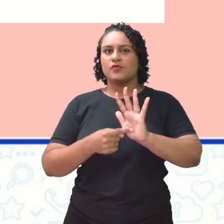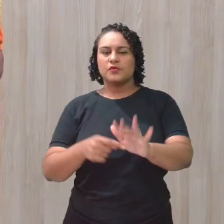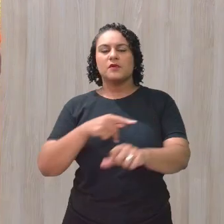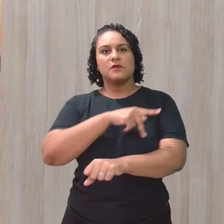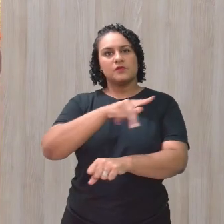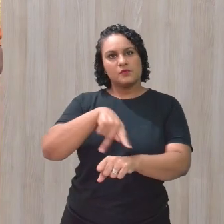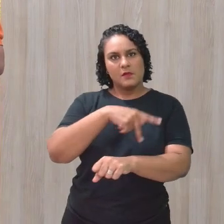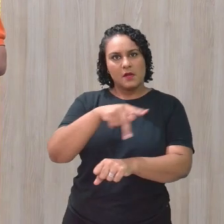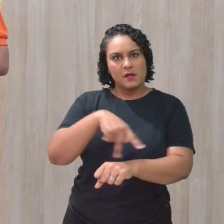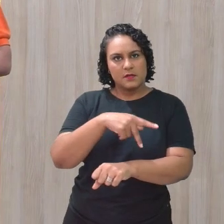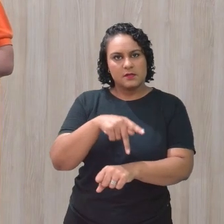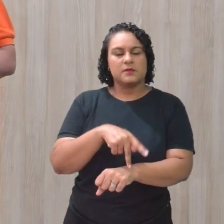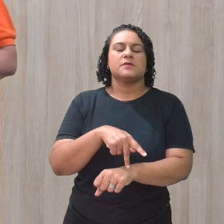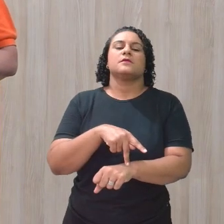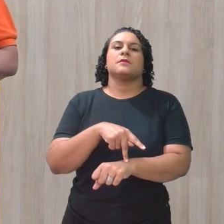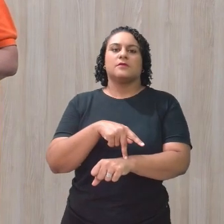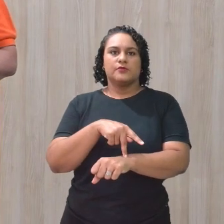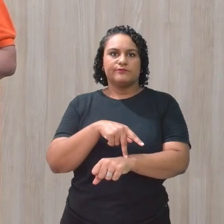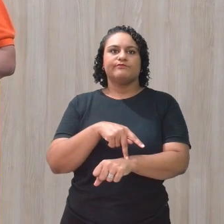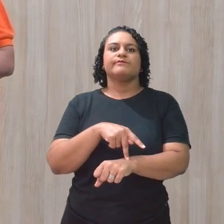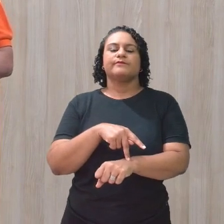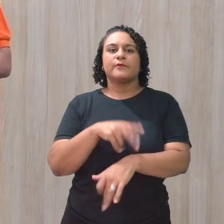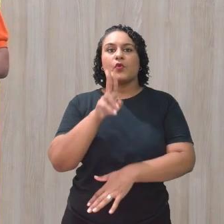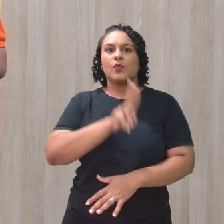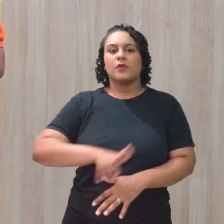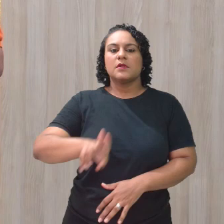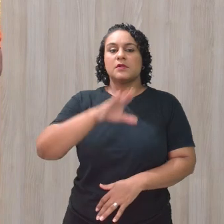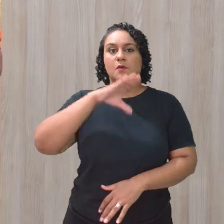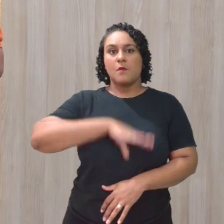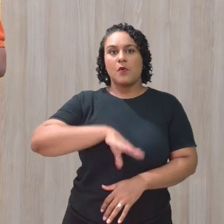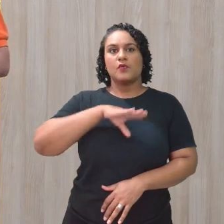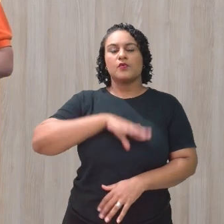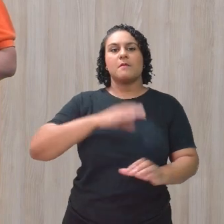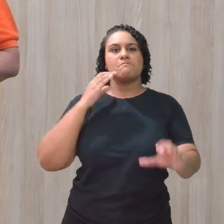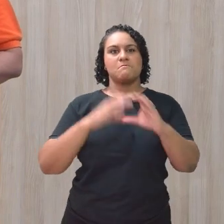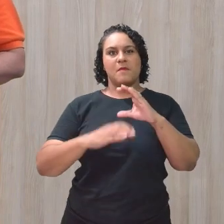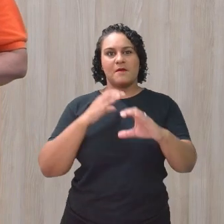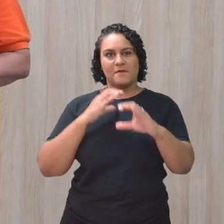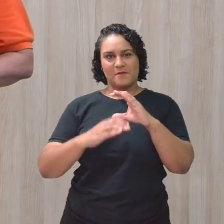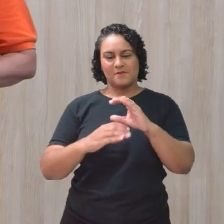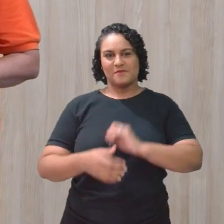países, não é, que falam a língua portuguesa.